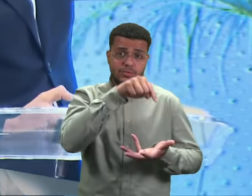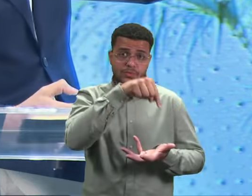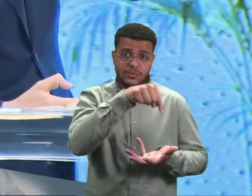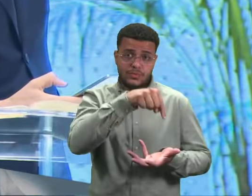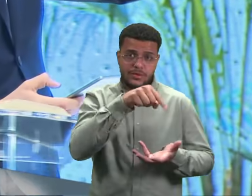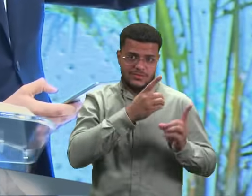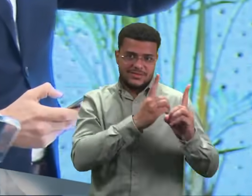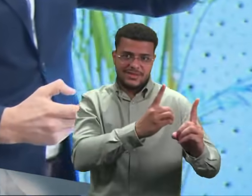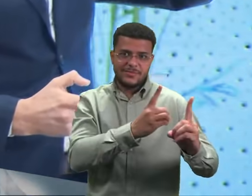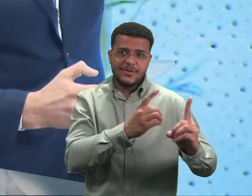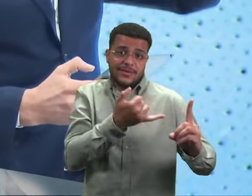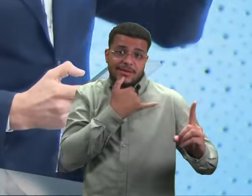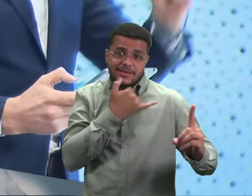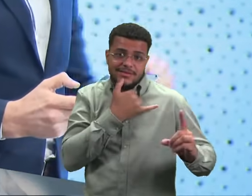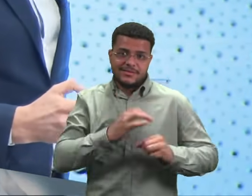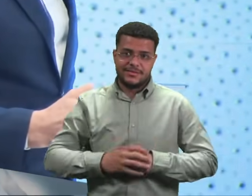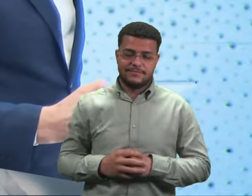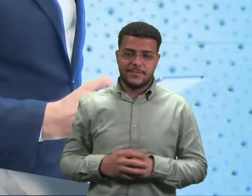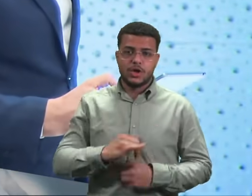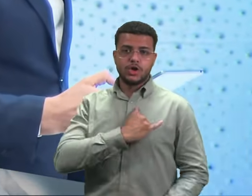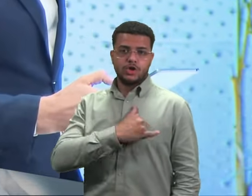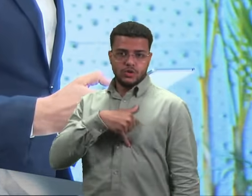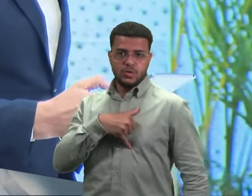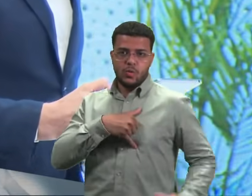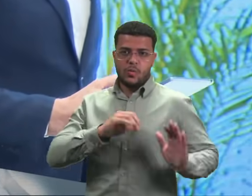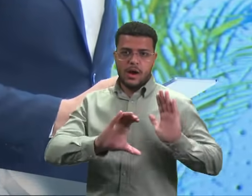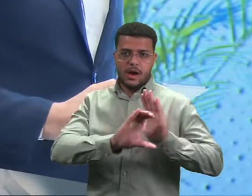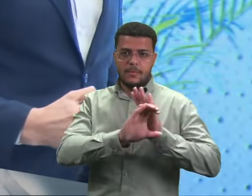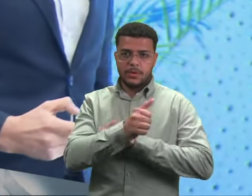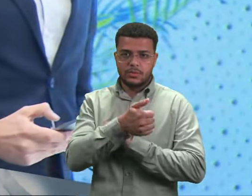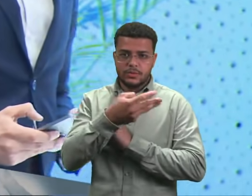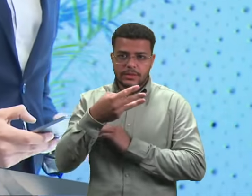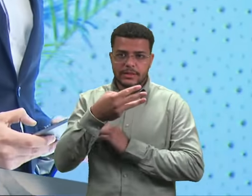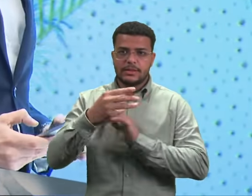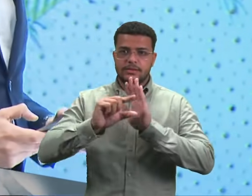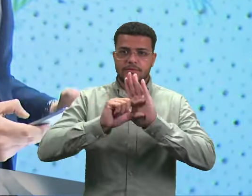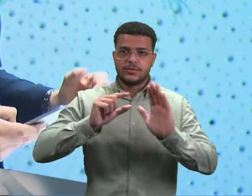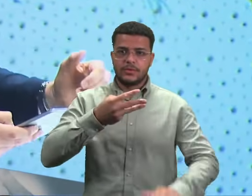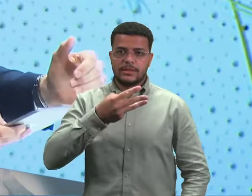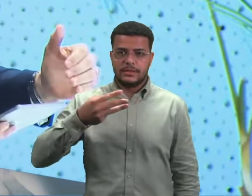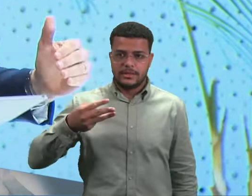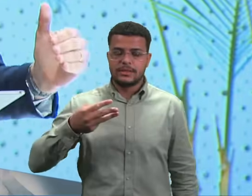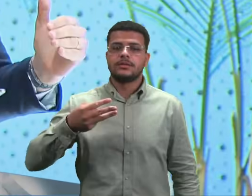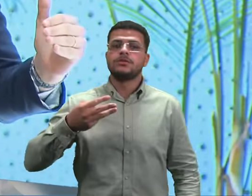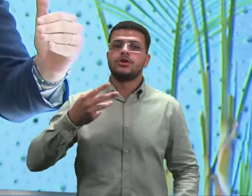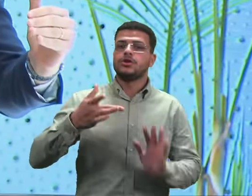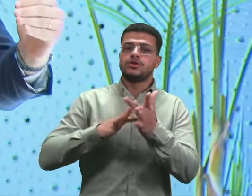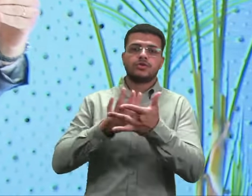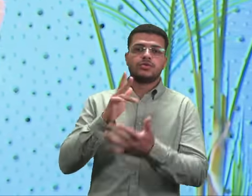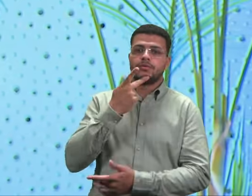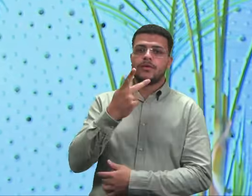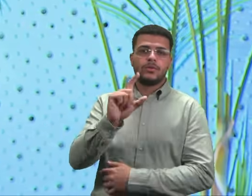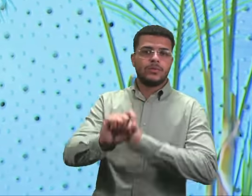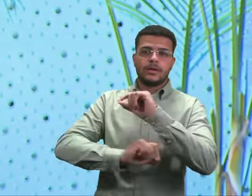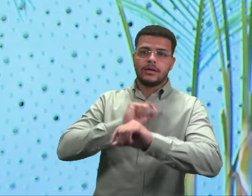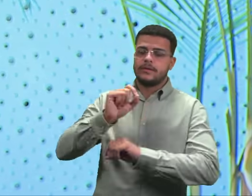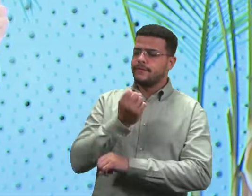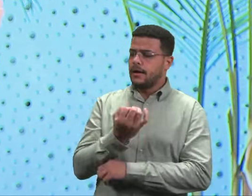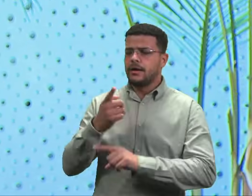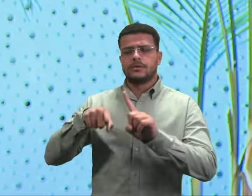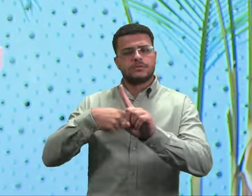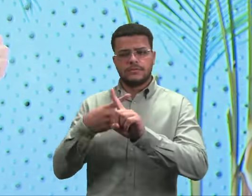acompanhe comigo. João capítulo 13, versículo 33. E Jesus fala várias